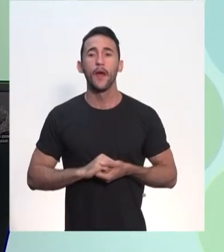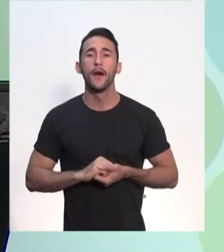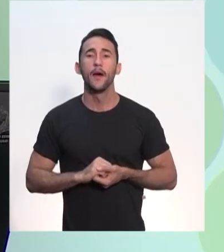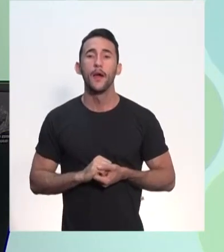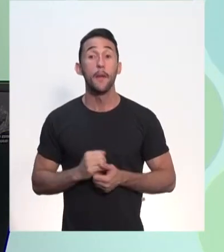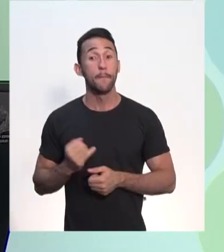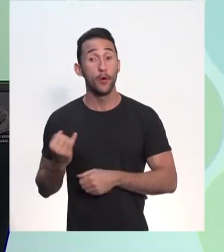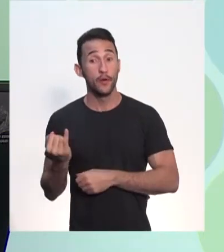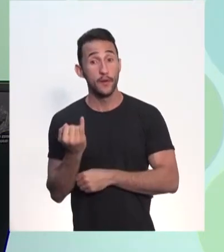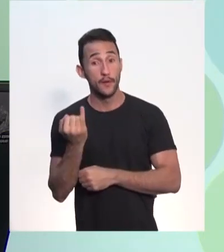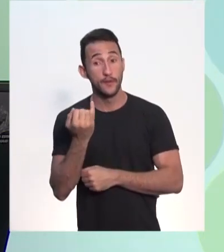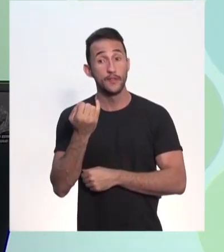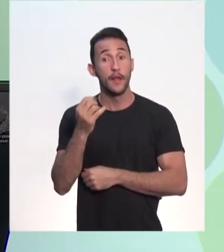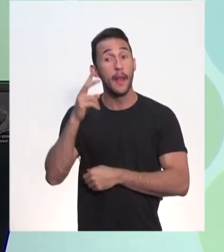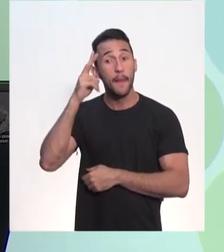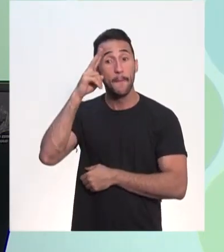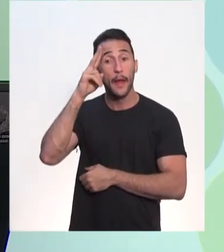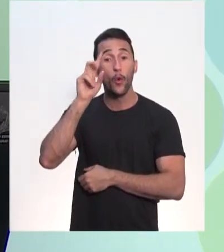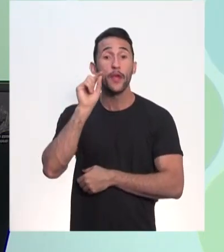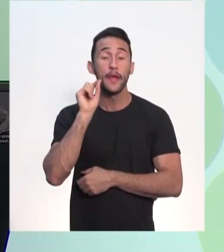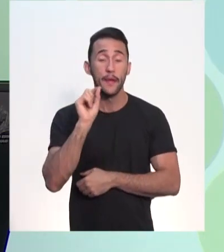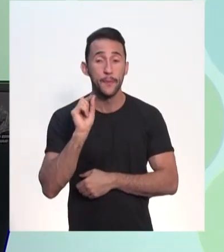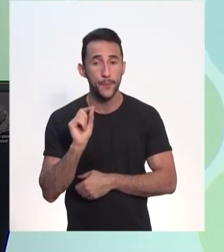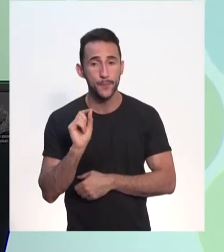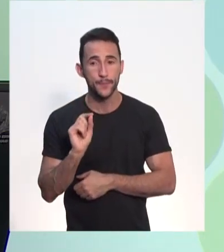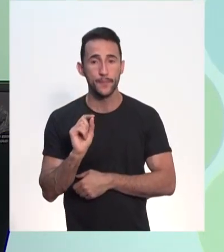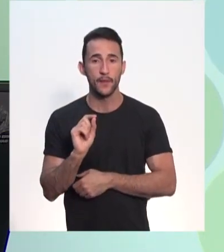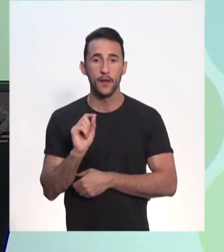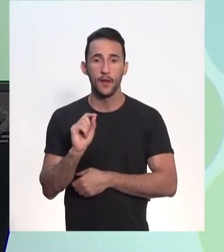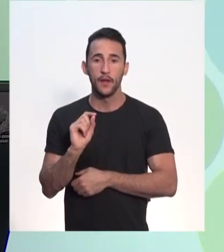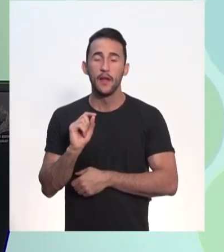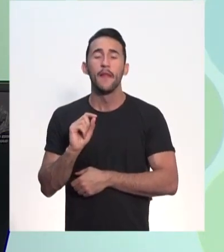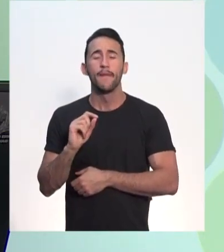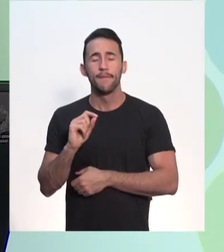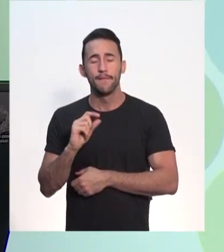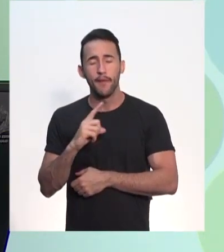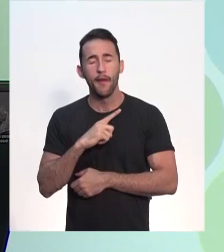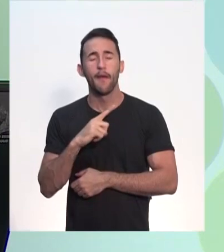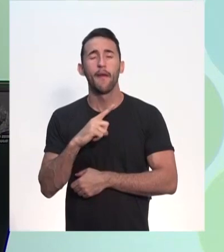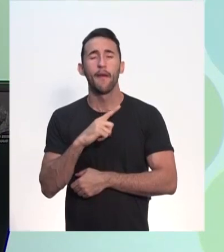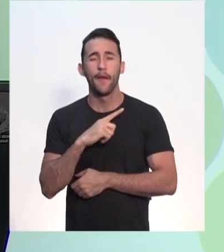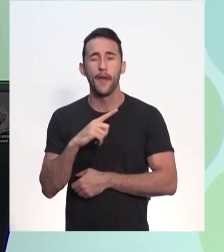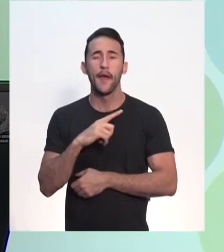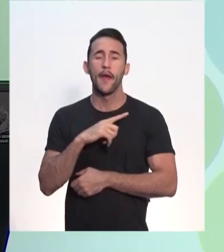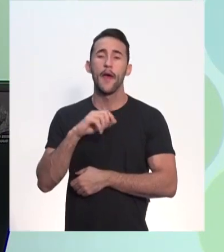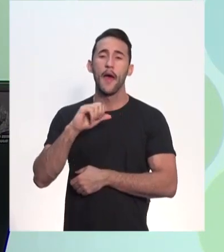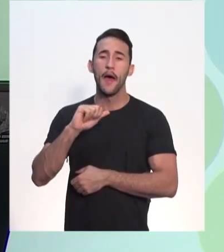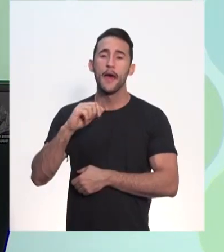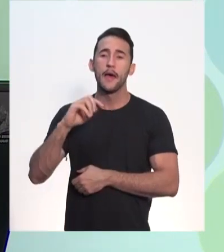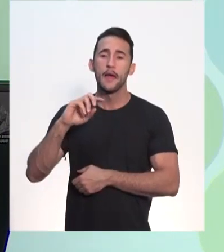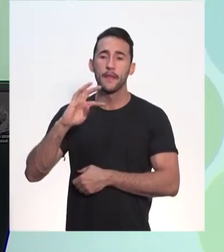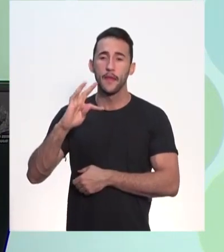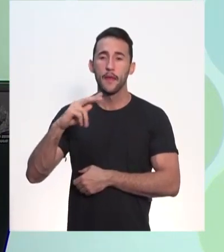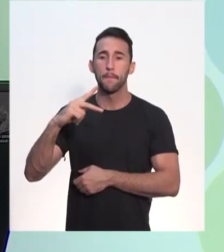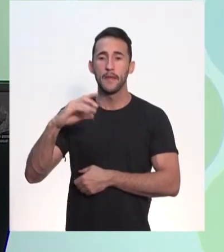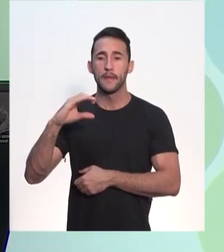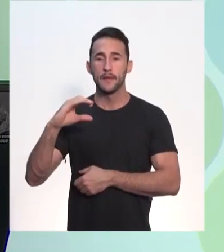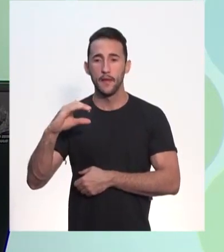Então, a ideia é que nós tenhamos um momento, sim, por área, por segmento, nível,